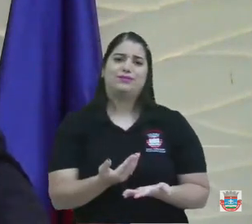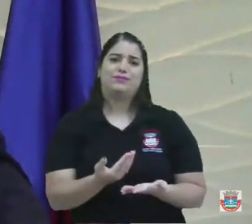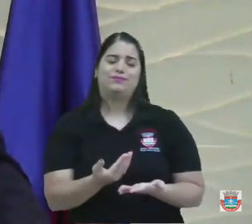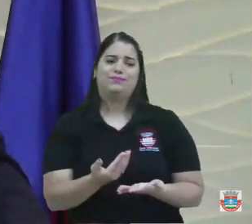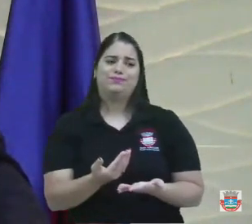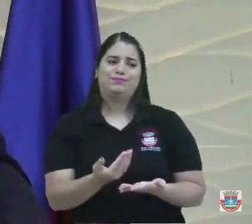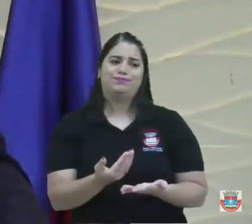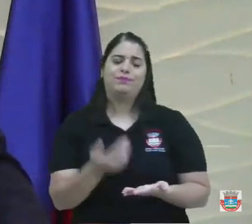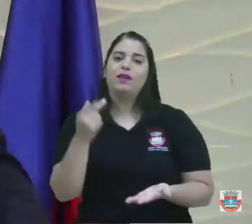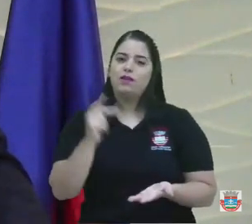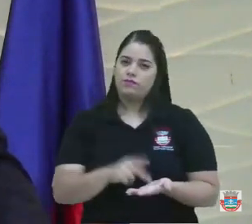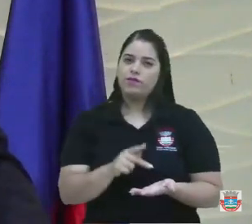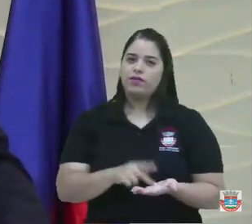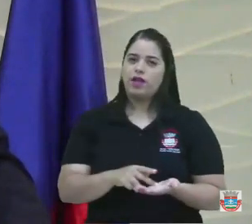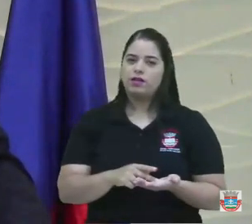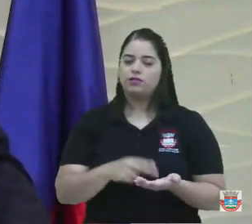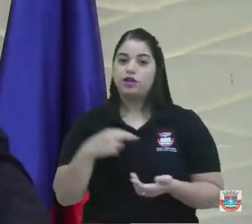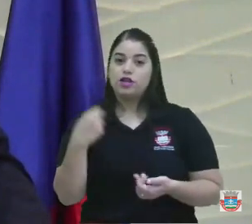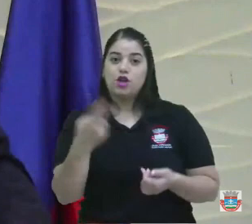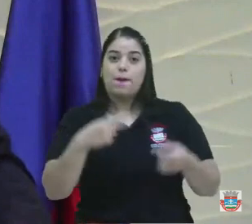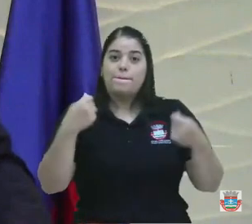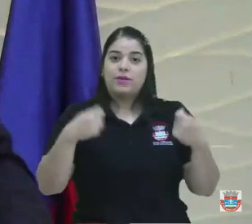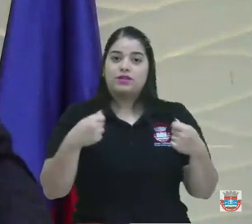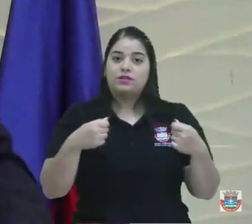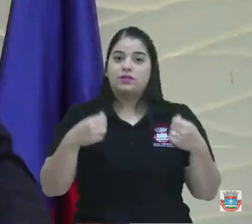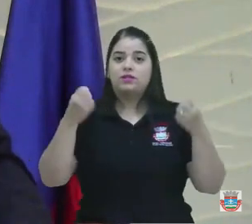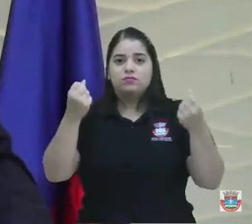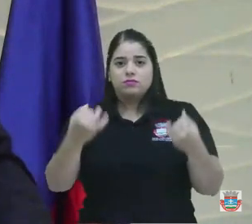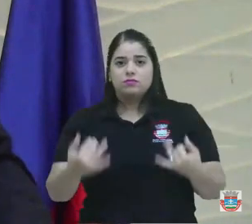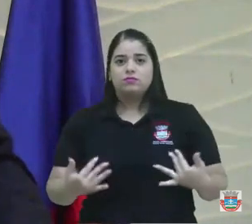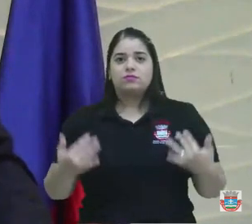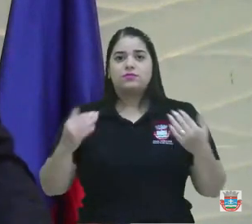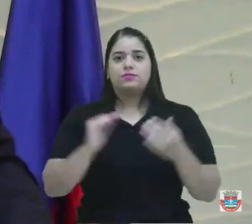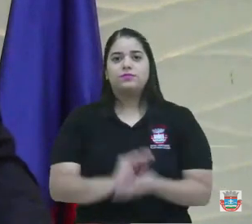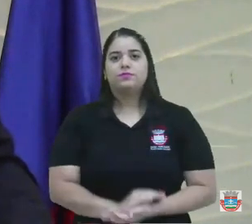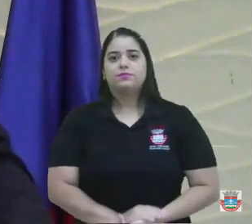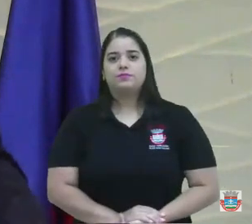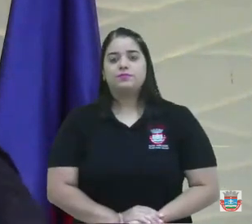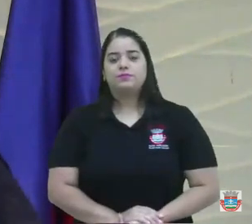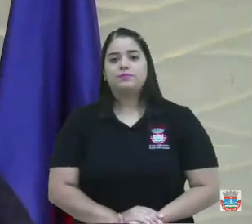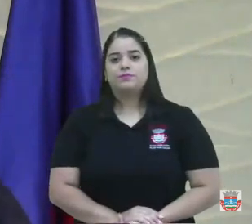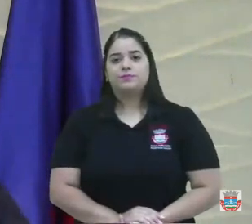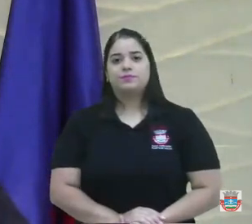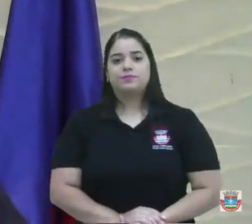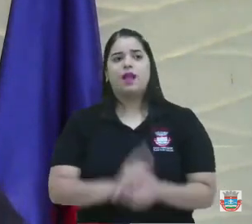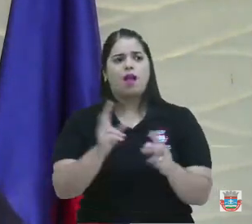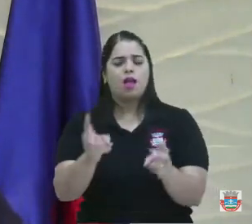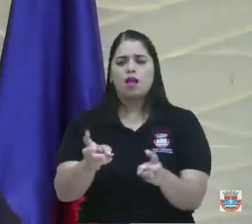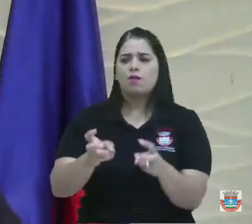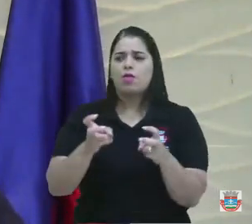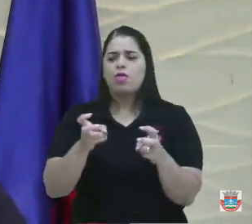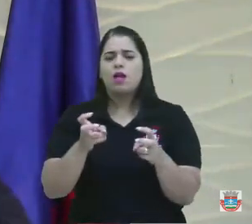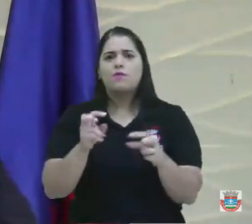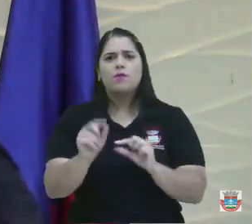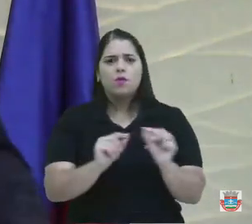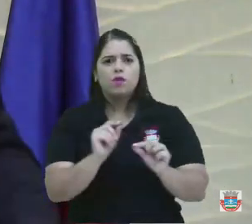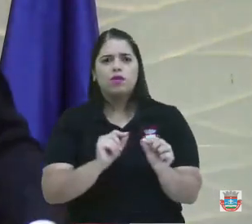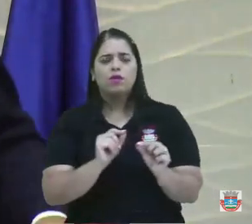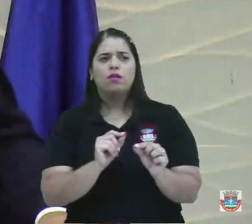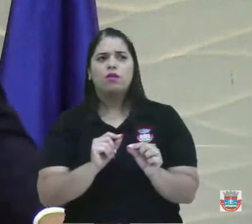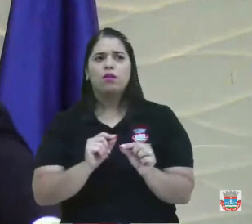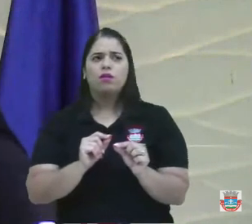das realidades que a gente precisa pontuar. A gente percebe, naquilo que a gente